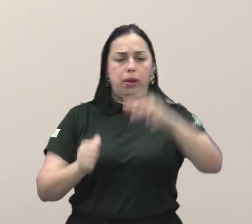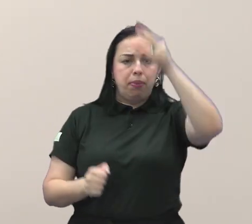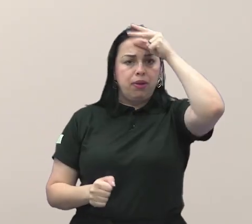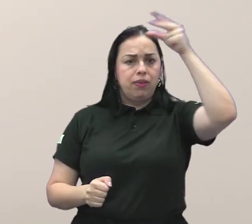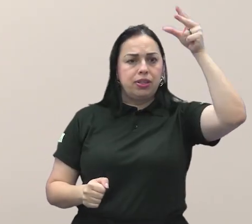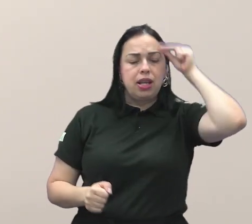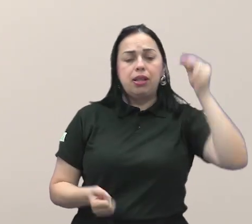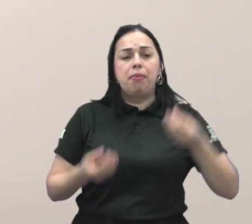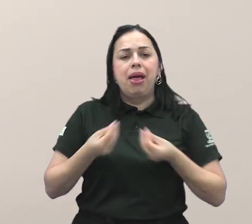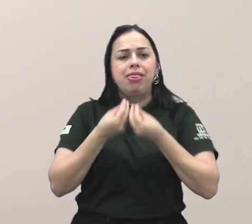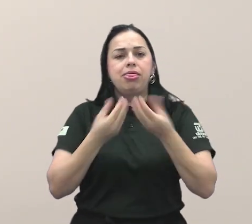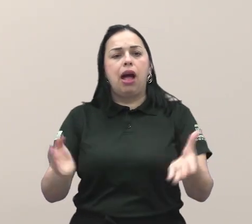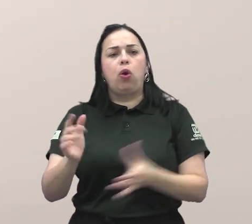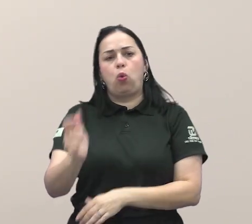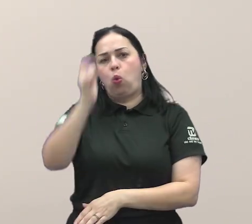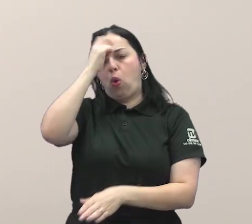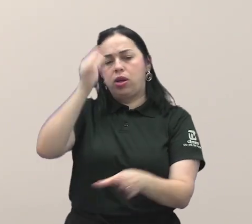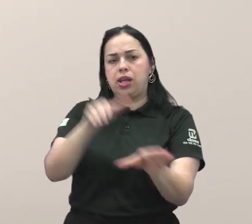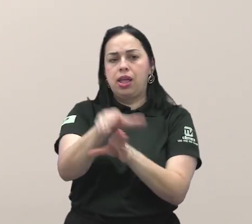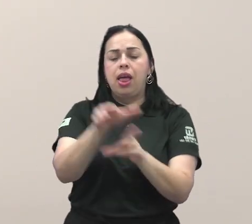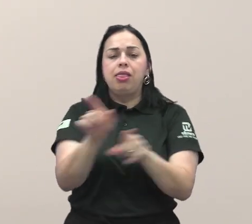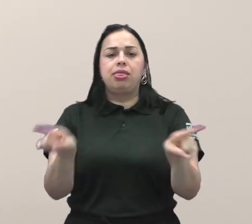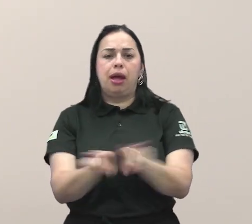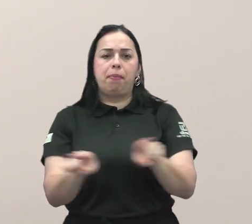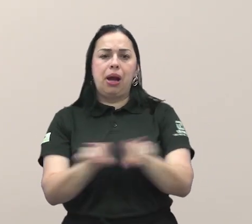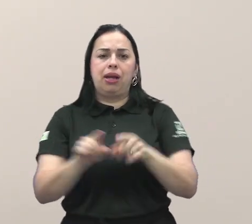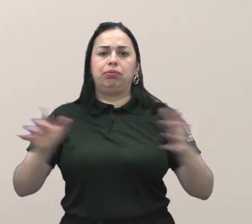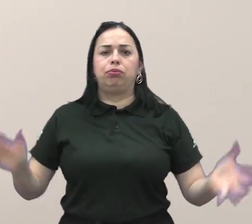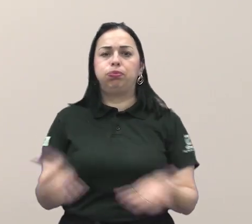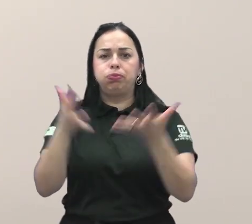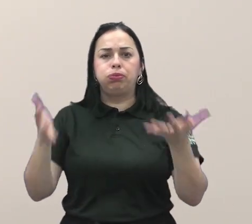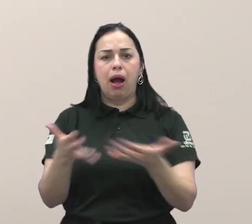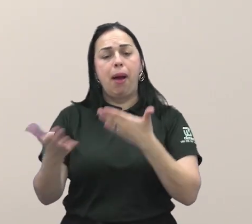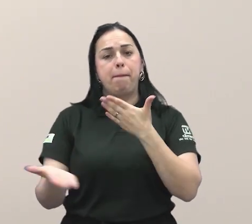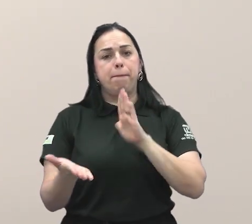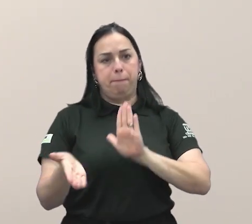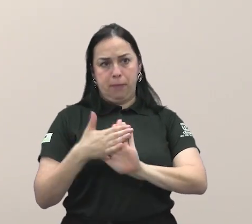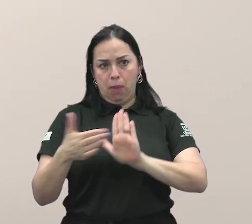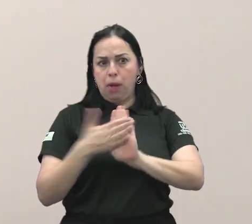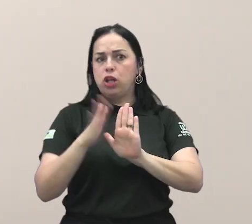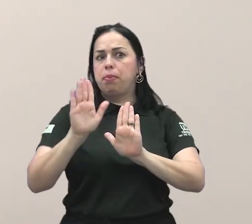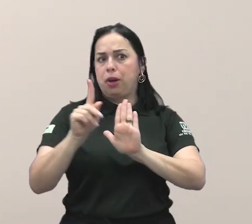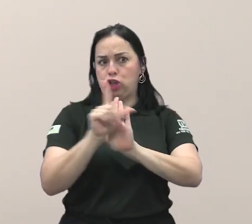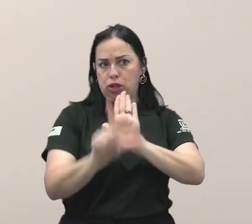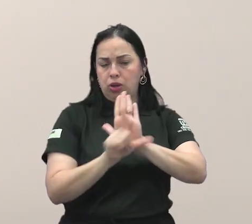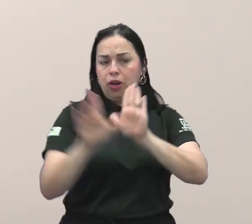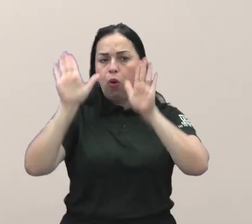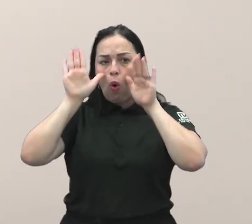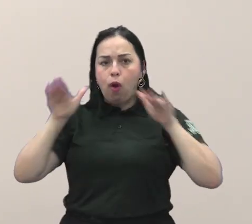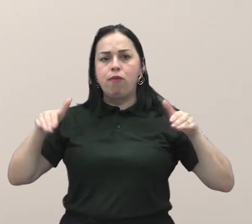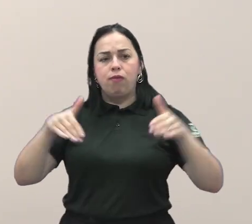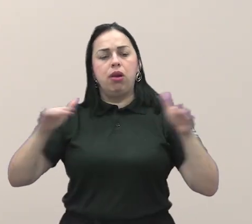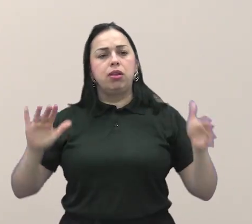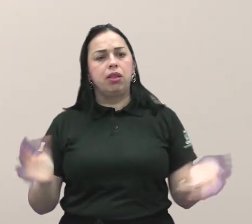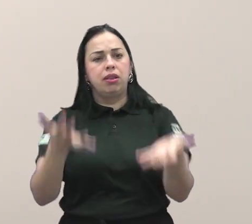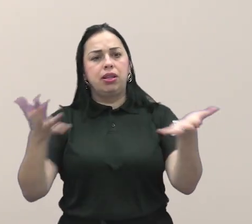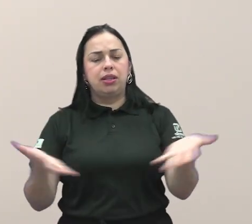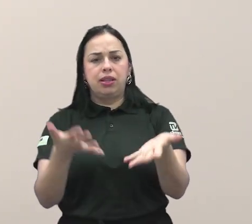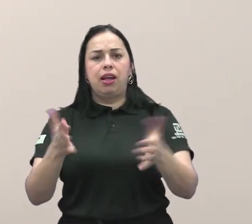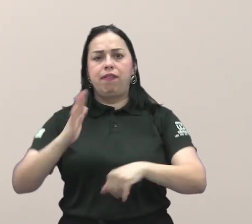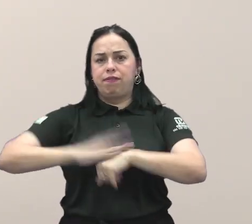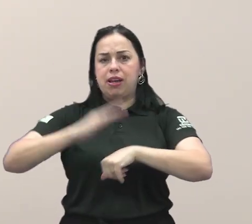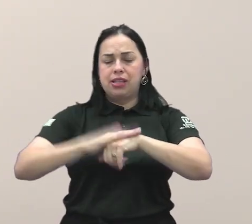Poder Executivo para conscientizar a população e incentivar, né? Nós propomos assim diversos projetos de lei voltados